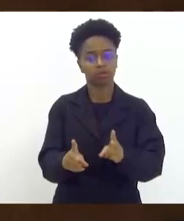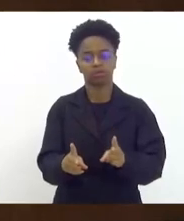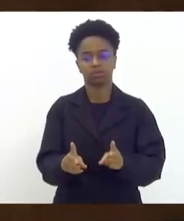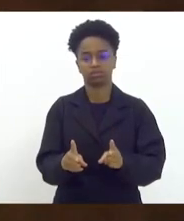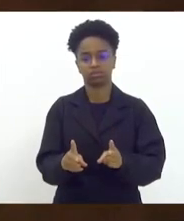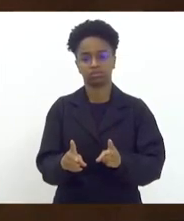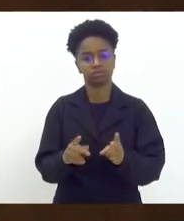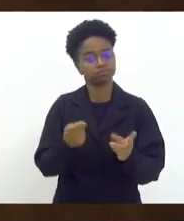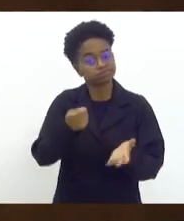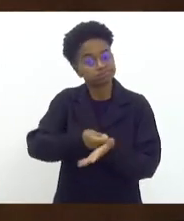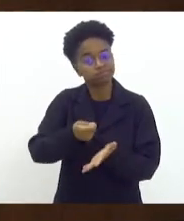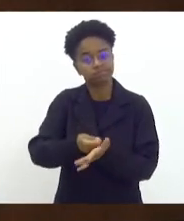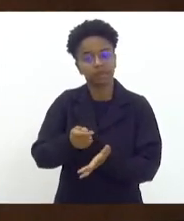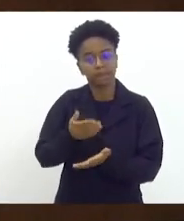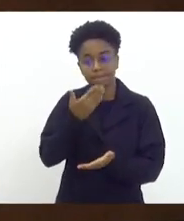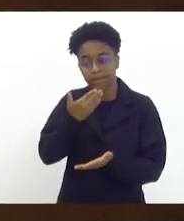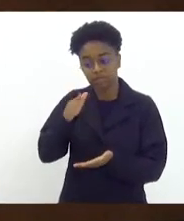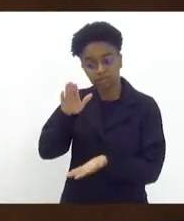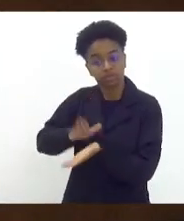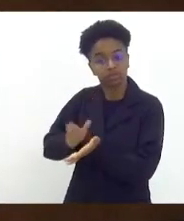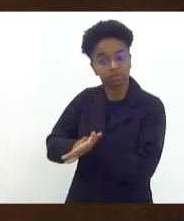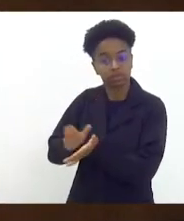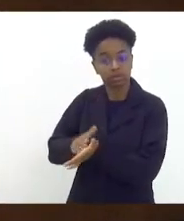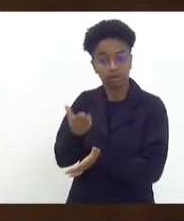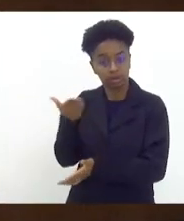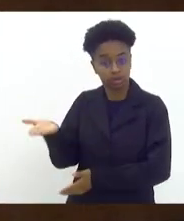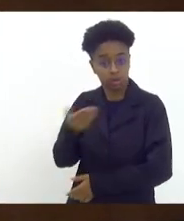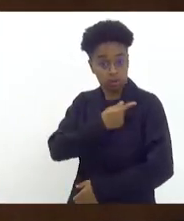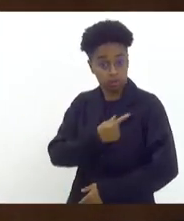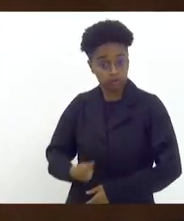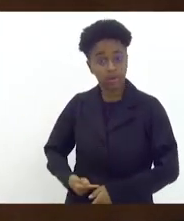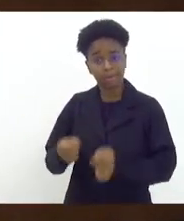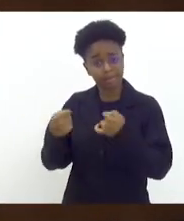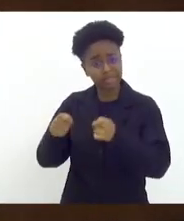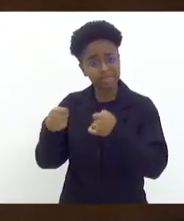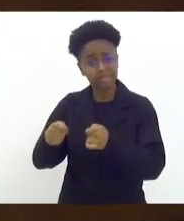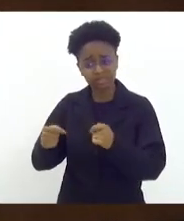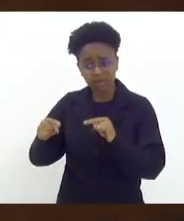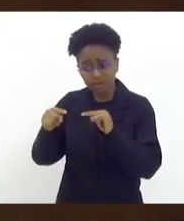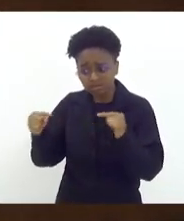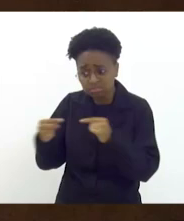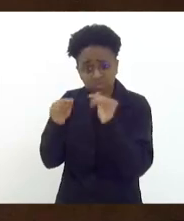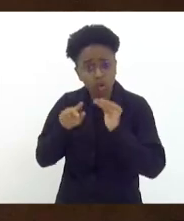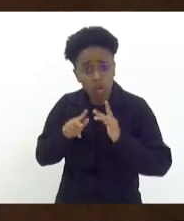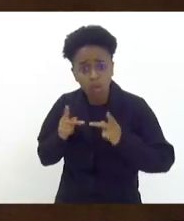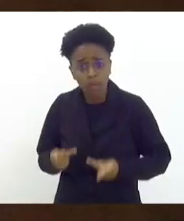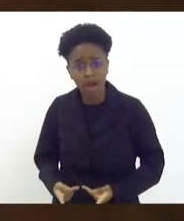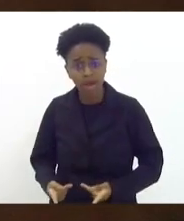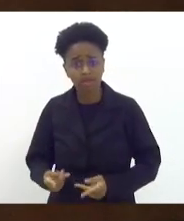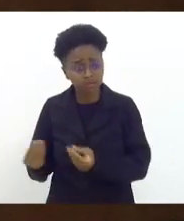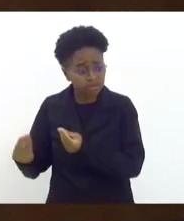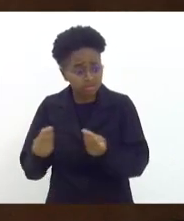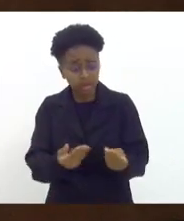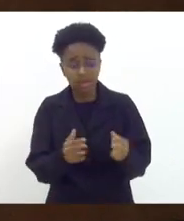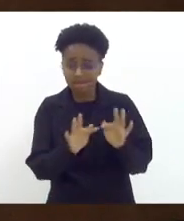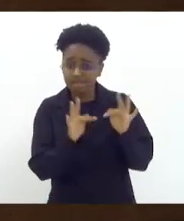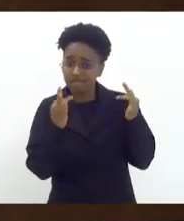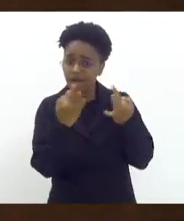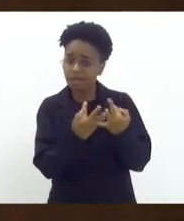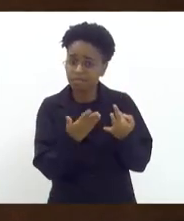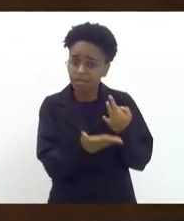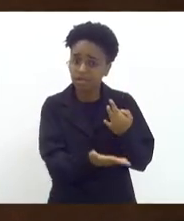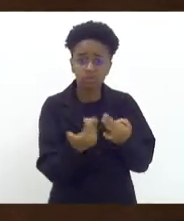a cobrar o governo do estado que tenha um mínimo de humanidade com essas famílias que hoje